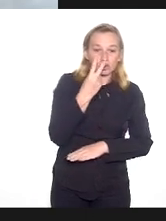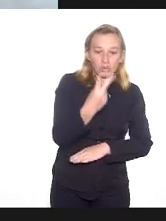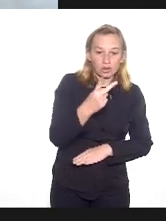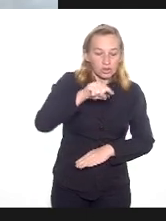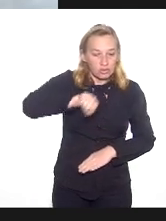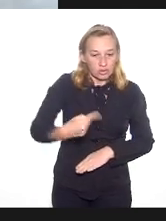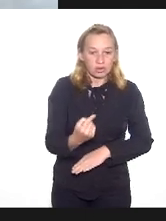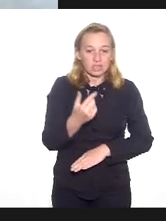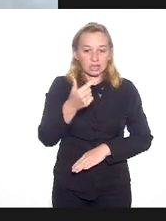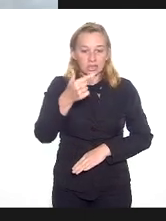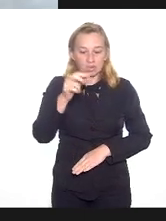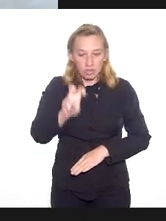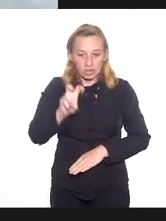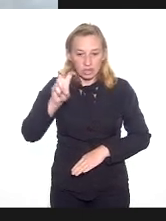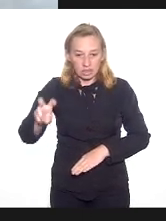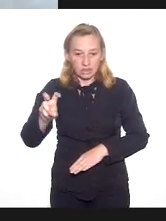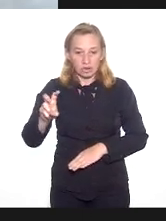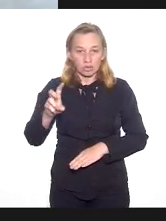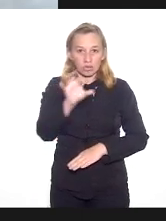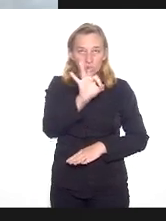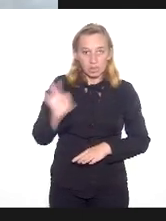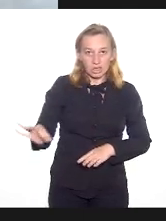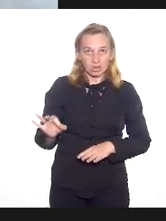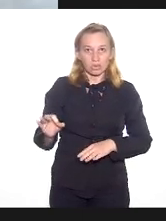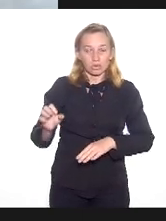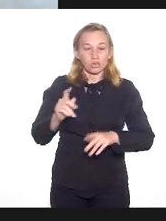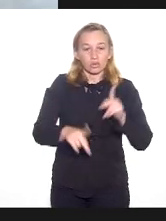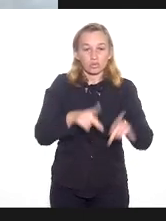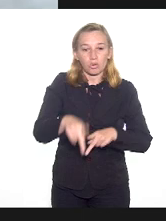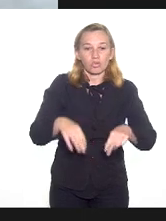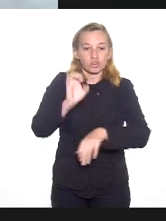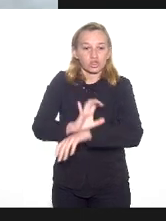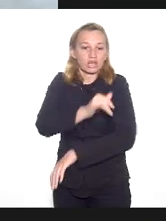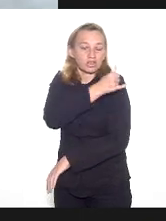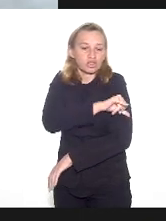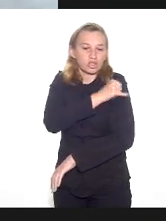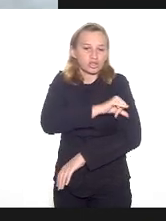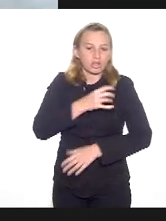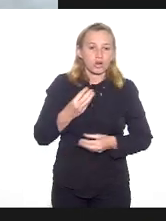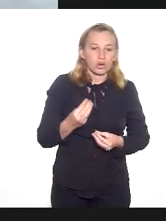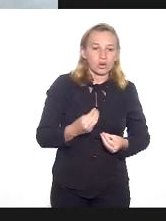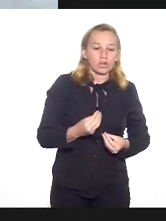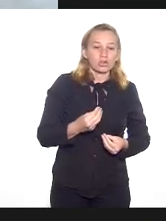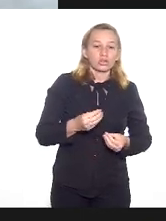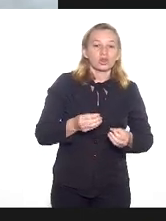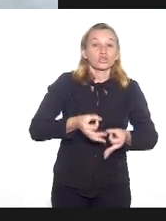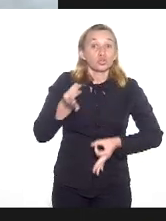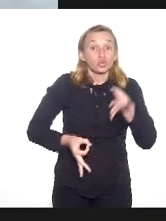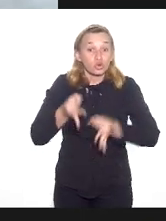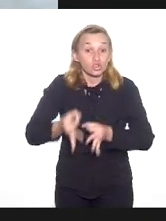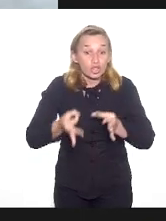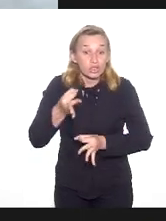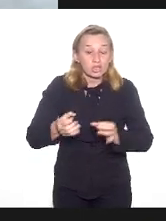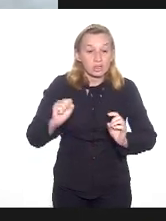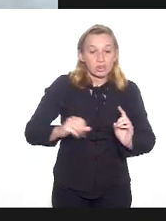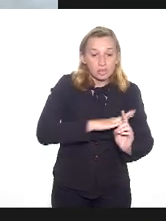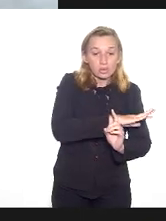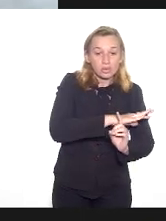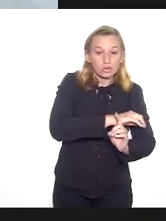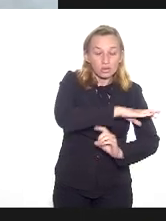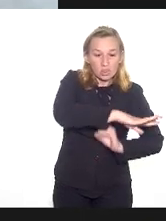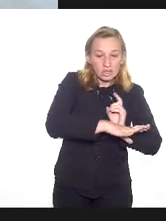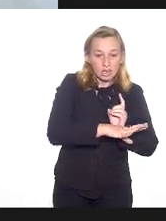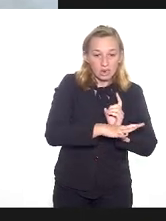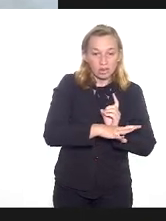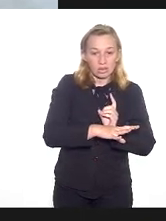2,55% da população do estado do Rio sobreviveria ao crivo da equidade e da justiça social é, no mínimo, inconcebível